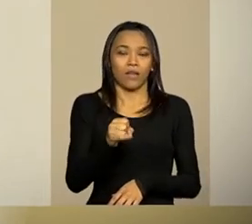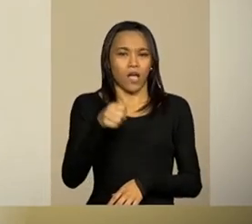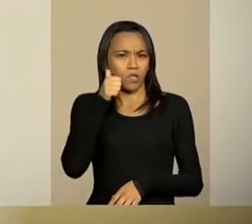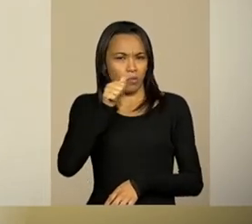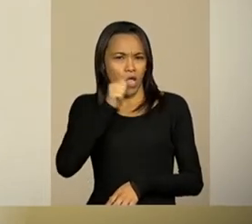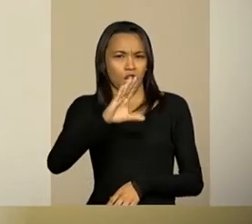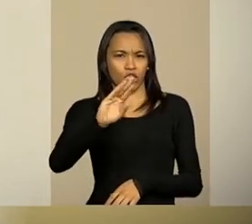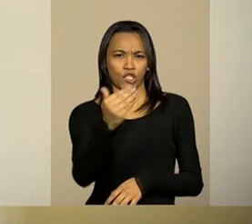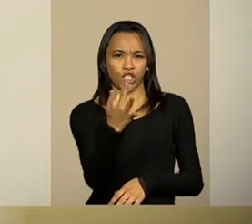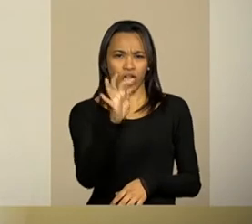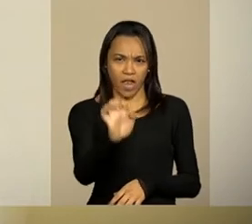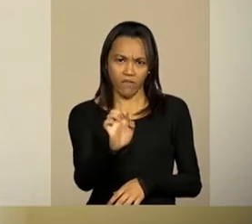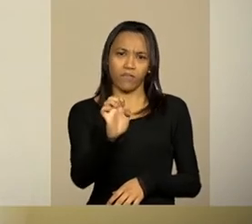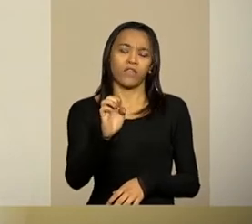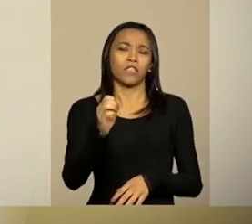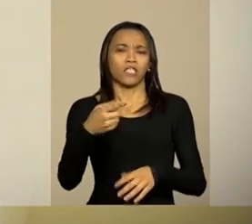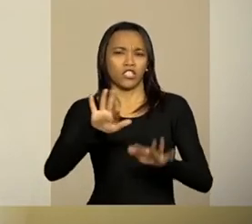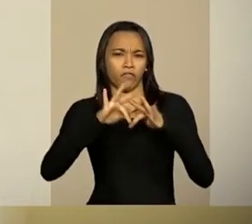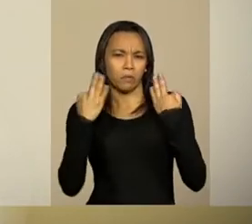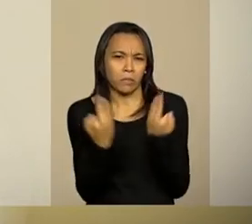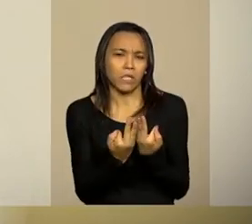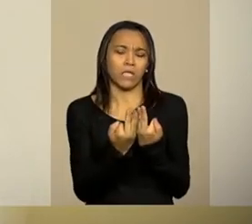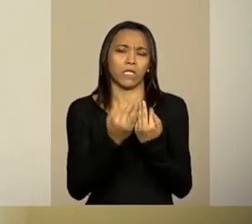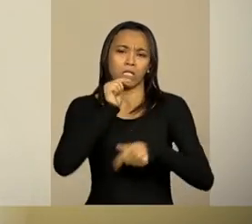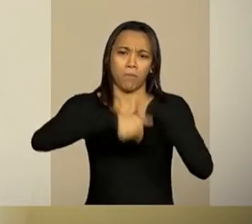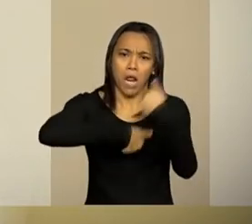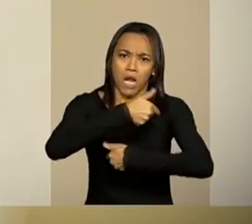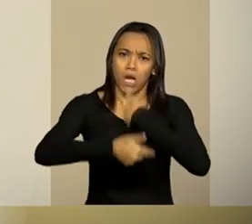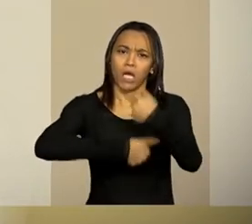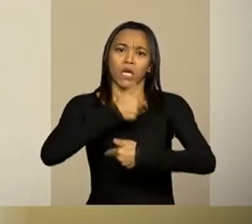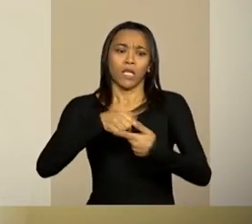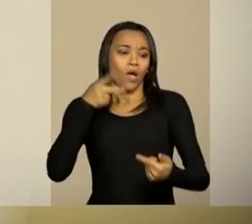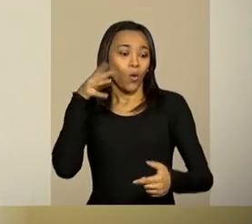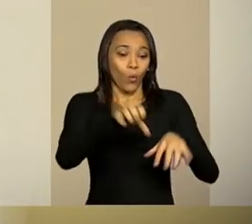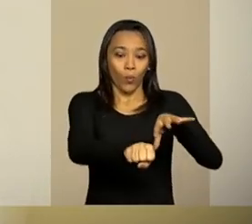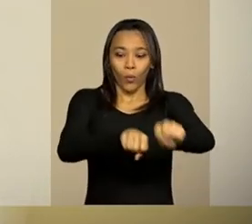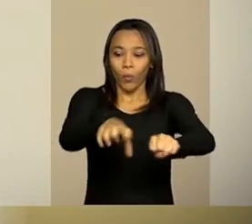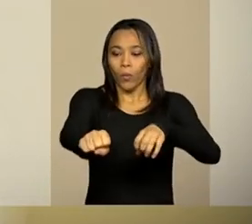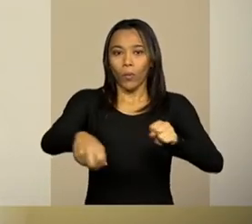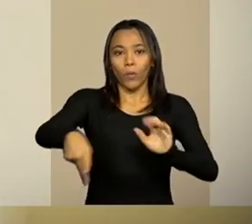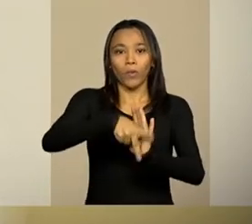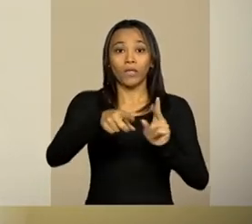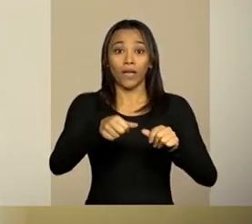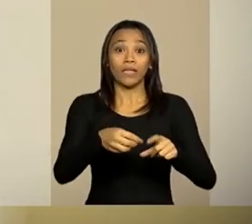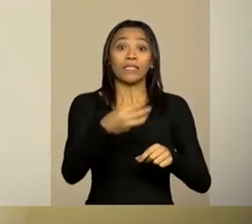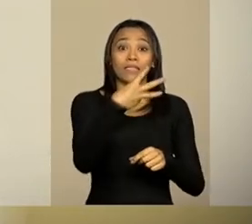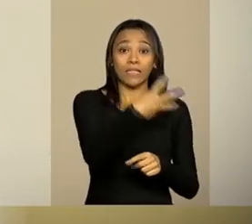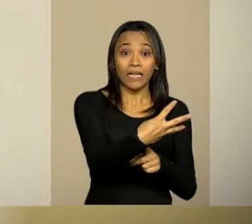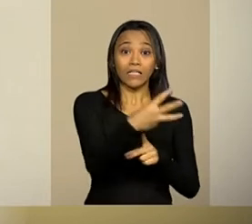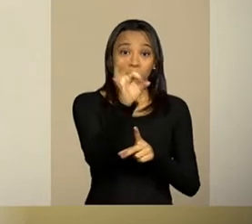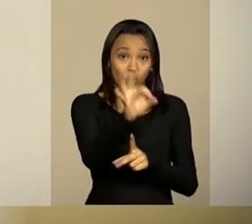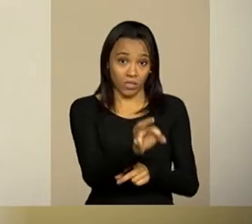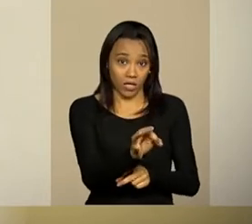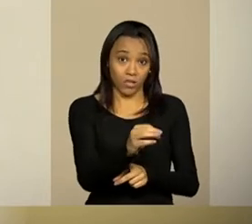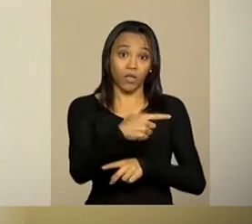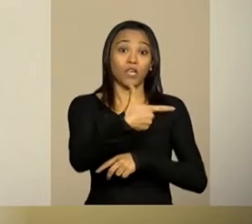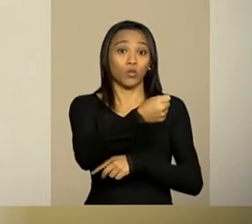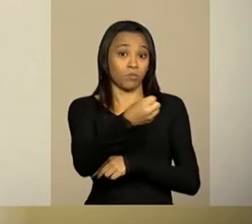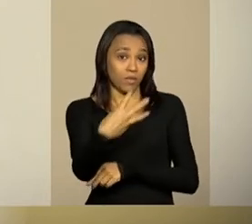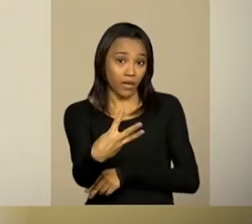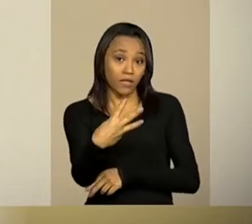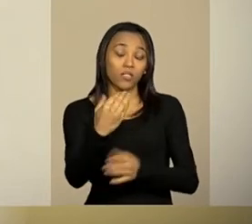chefes de família Luciano a participação delas na posse das terras passou de treze por cento em